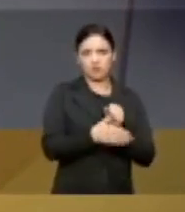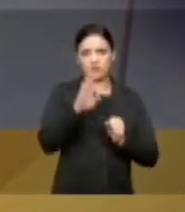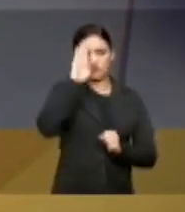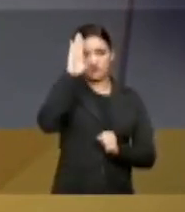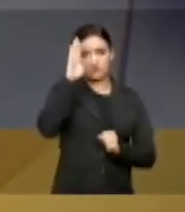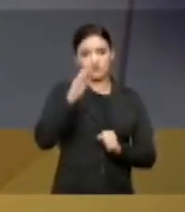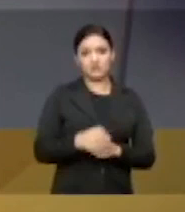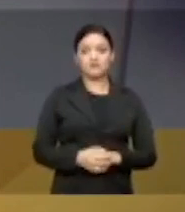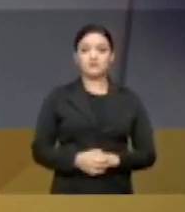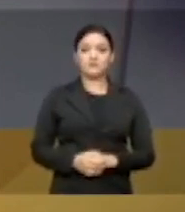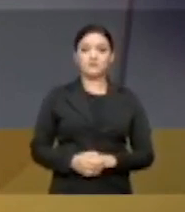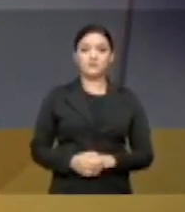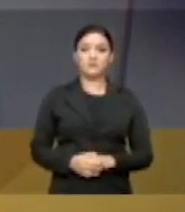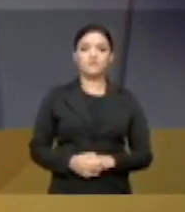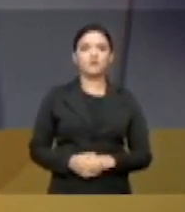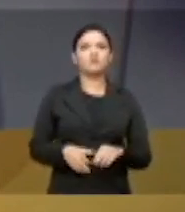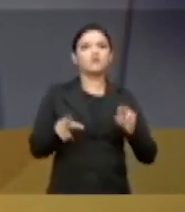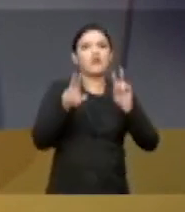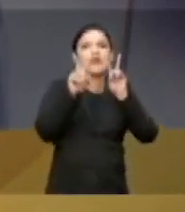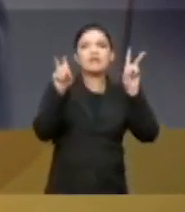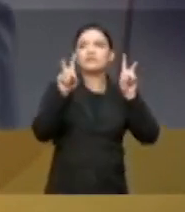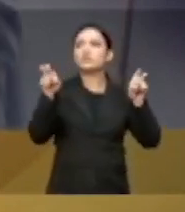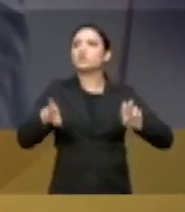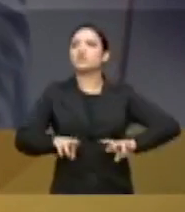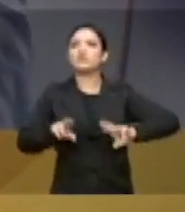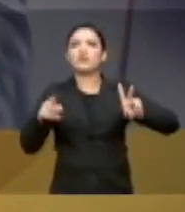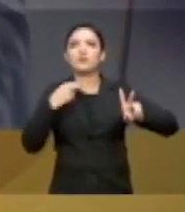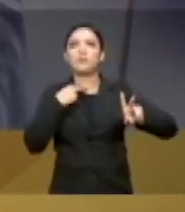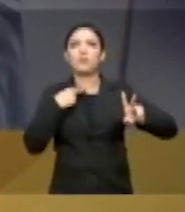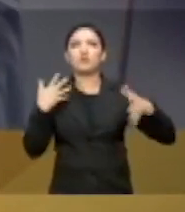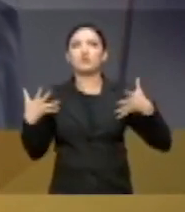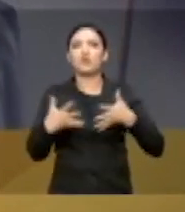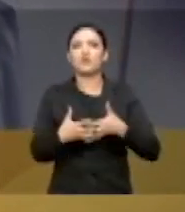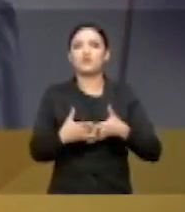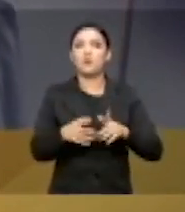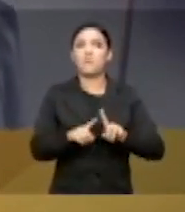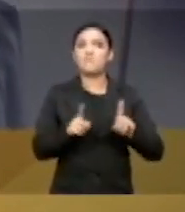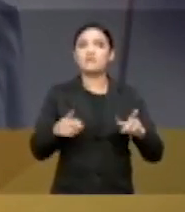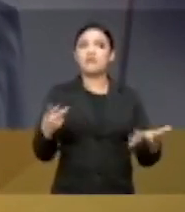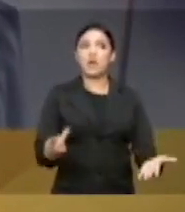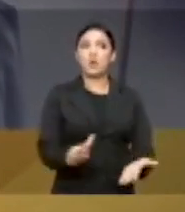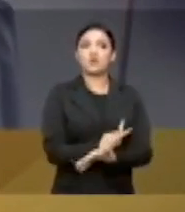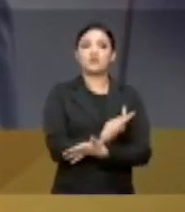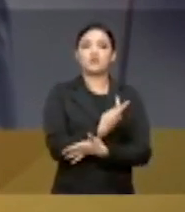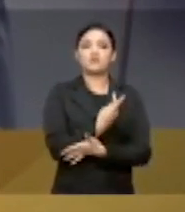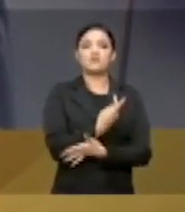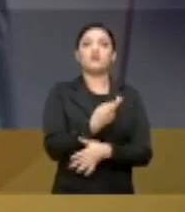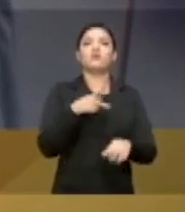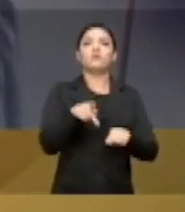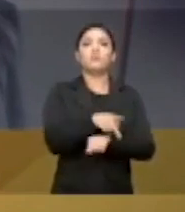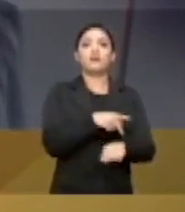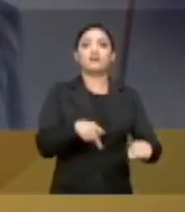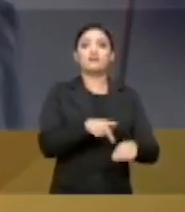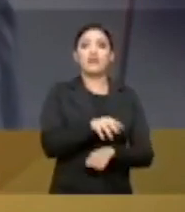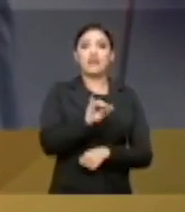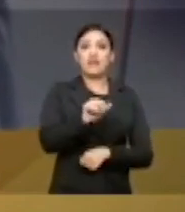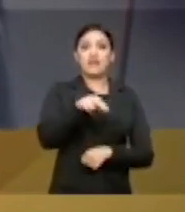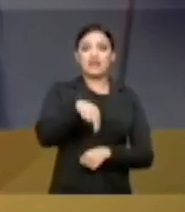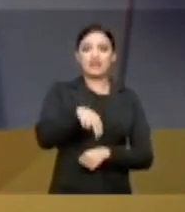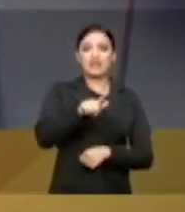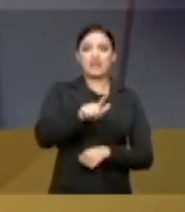aqui assunto diverso. O que está acontecendo na Inglaterra, que é uma autorização